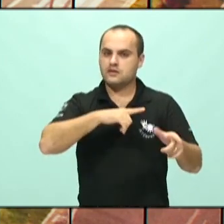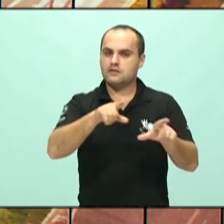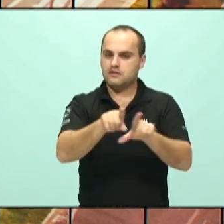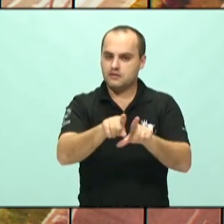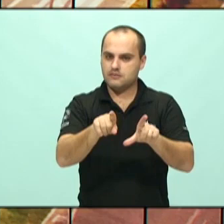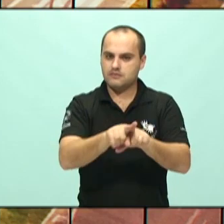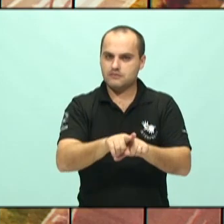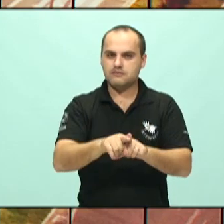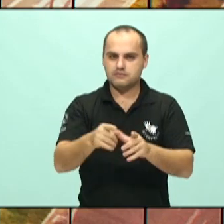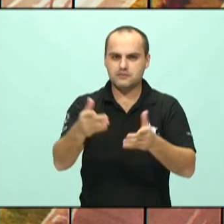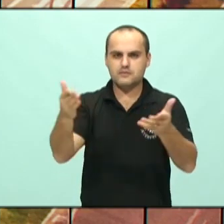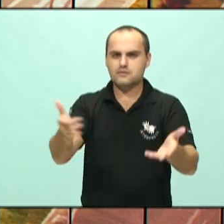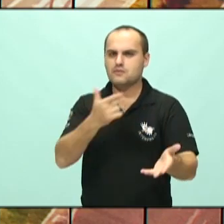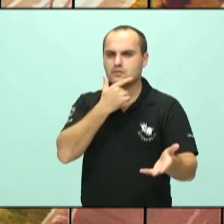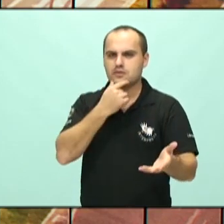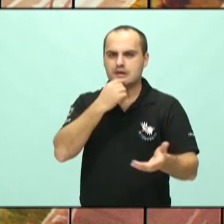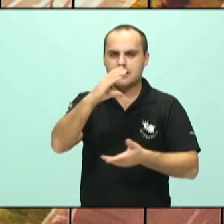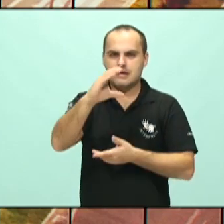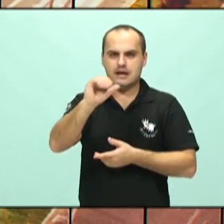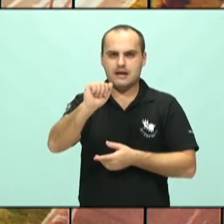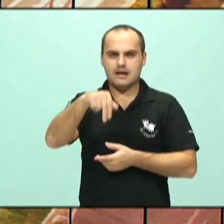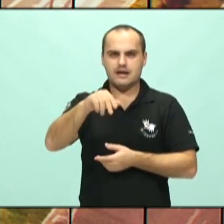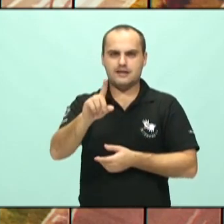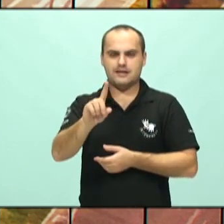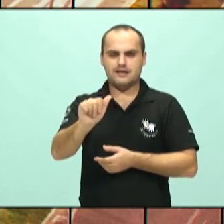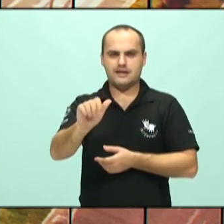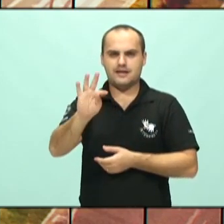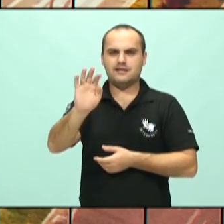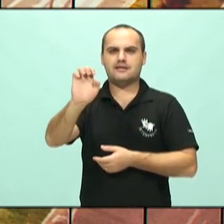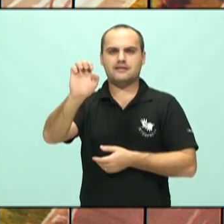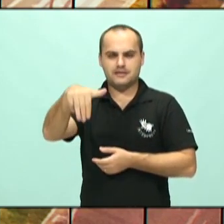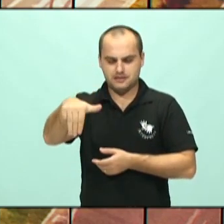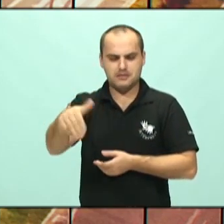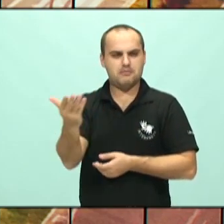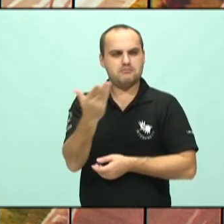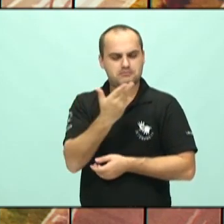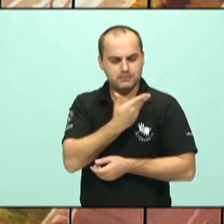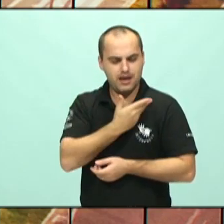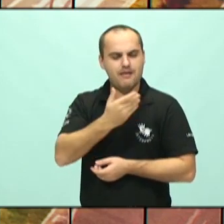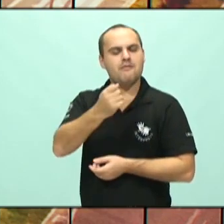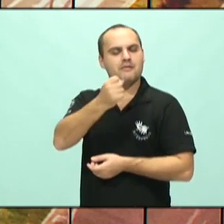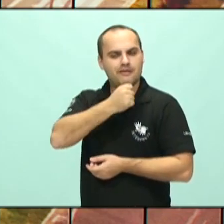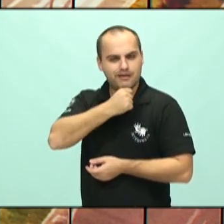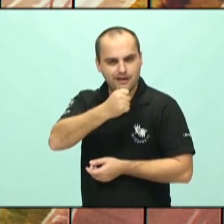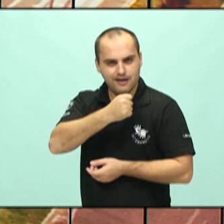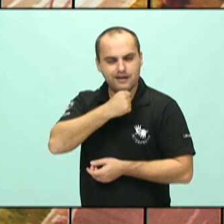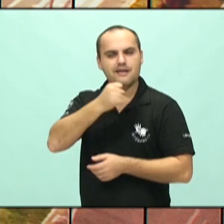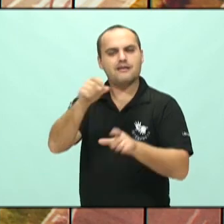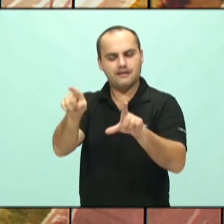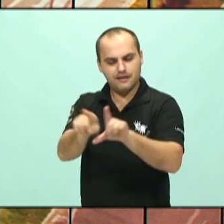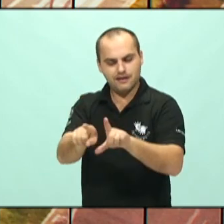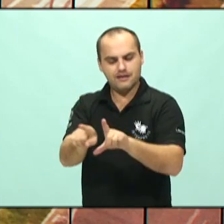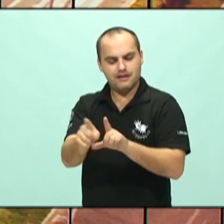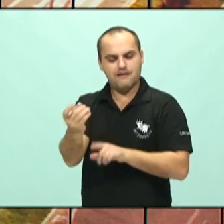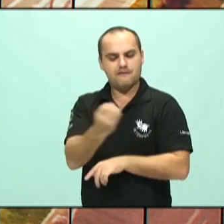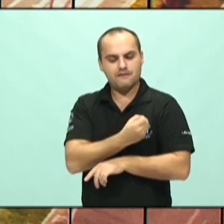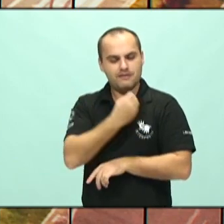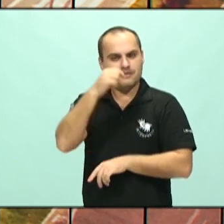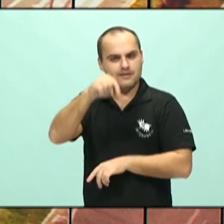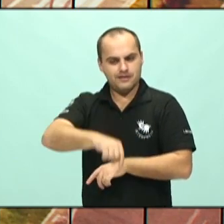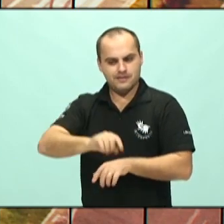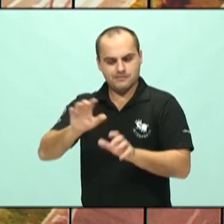Candaten, Rafael Candaten, que é jornalista, nosso colega jornalista, e faz parte da